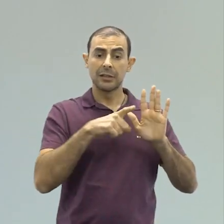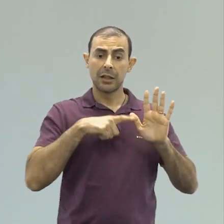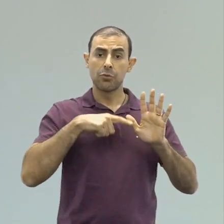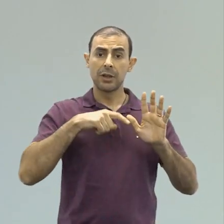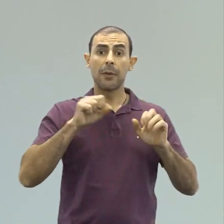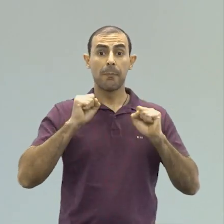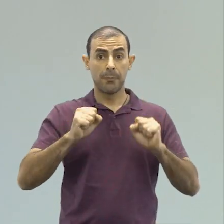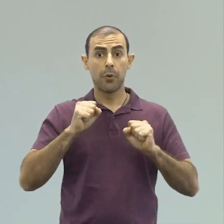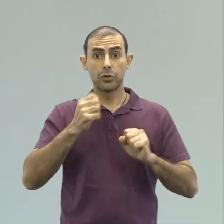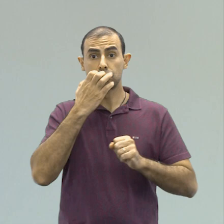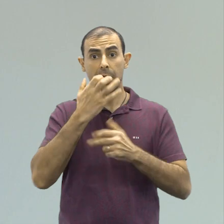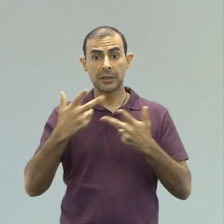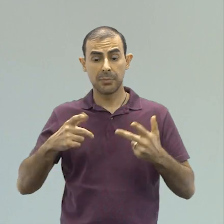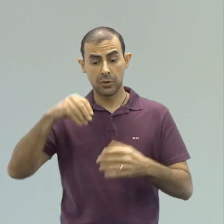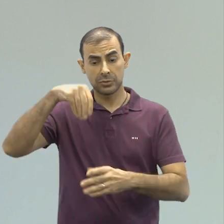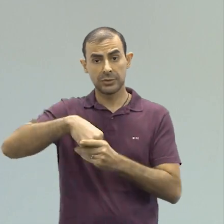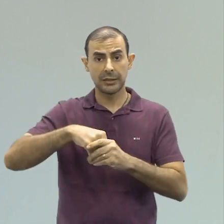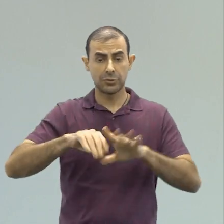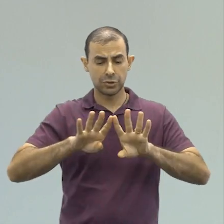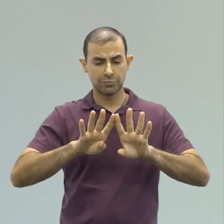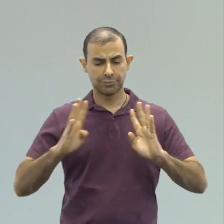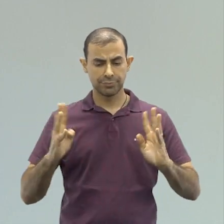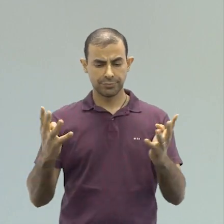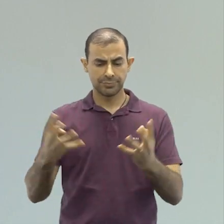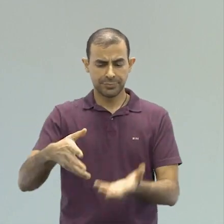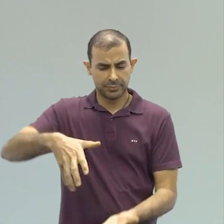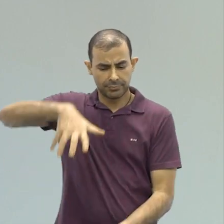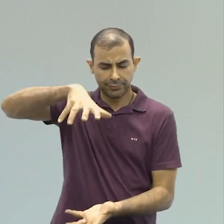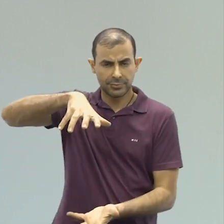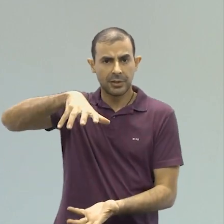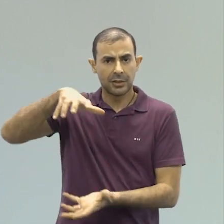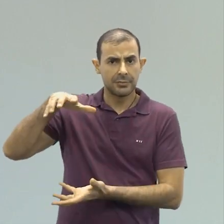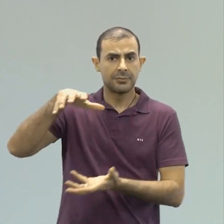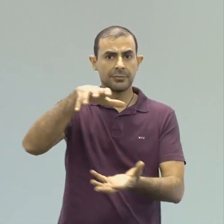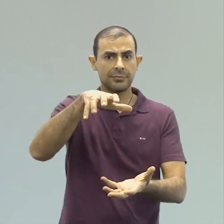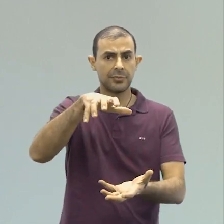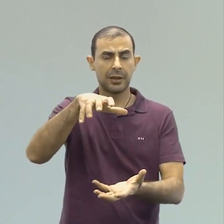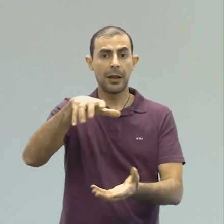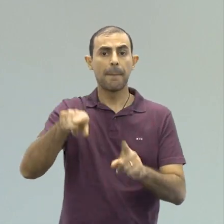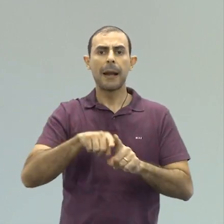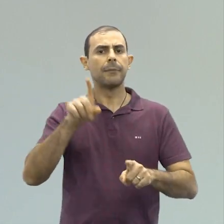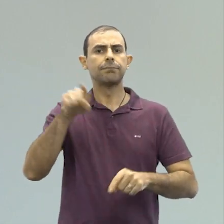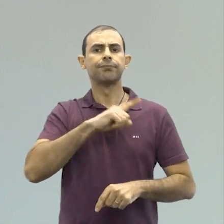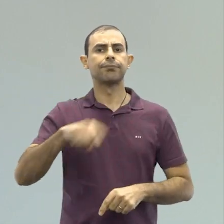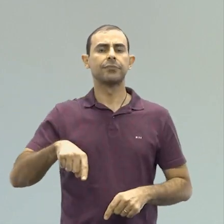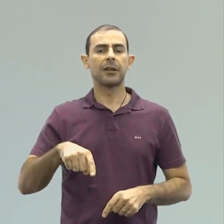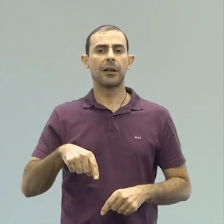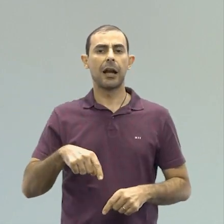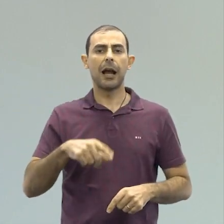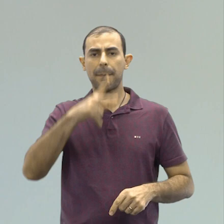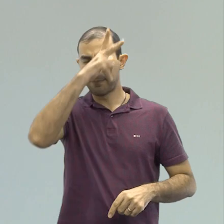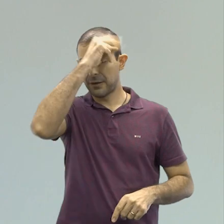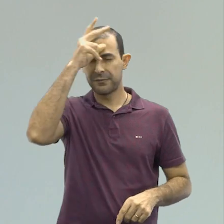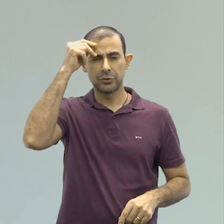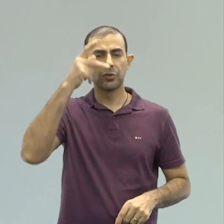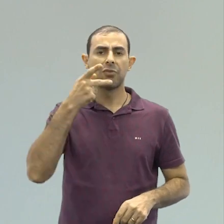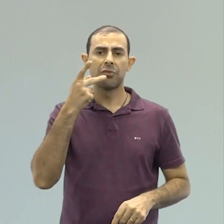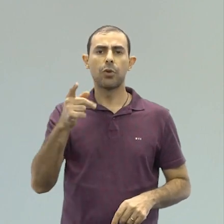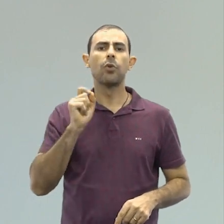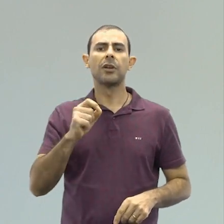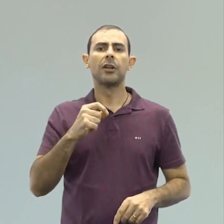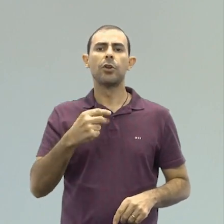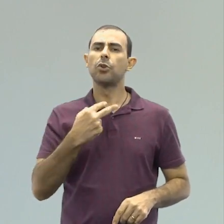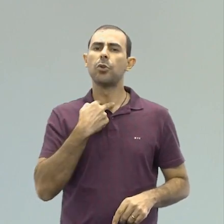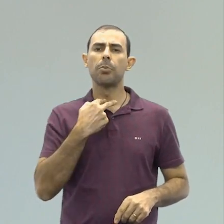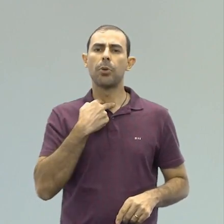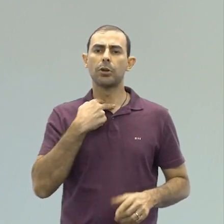ser regulamentado pela Prefeitura. Por quê? Nós entendemos também que, por exemplo, a Prefeitura podia falar o seguinte, olha, não pode haver transporte do animal das 5